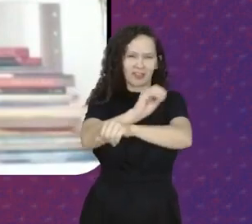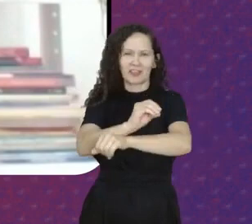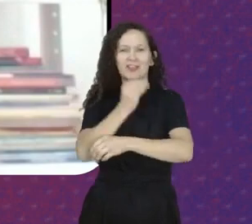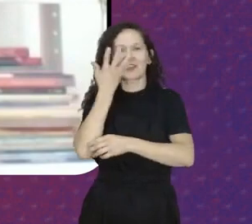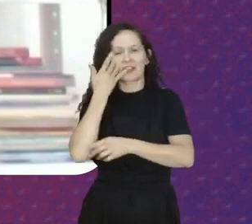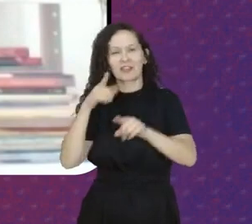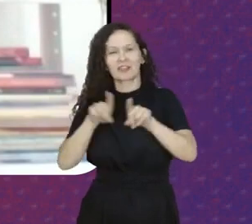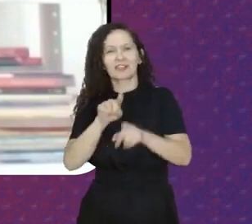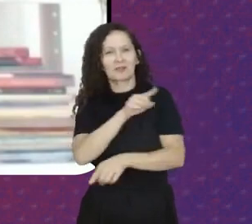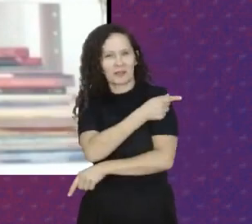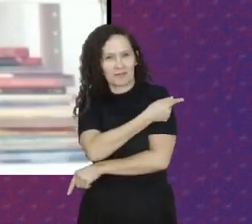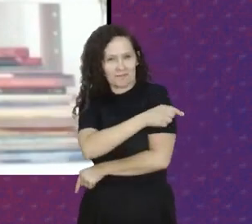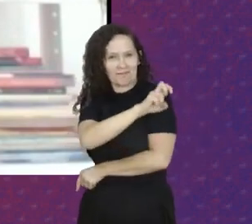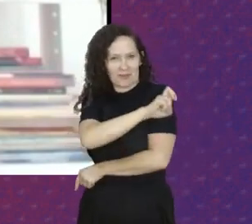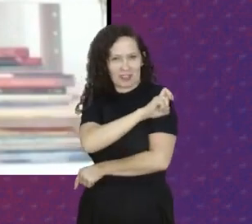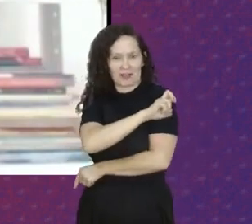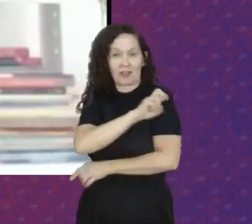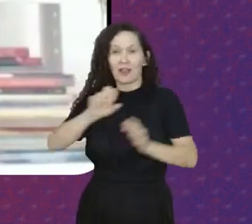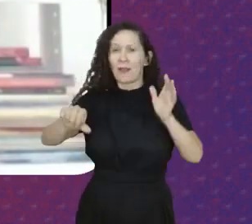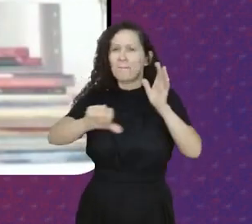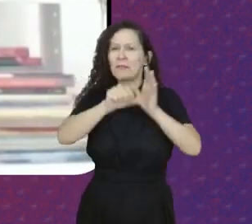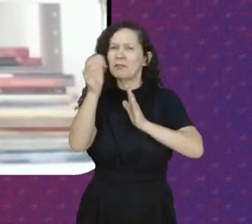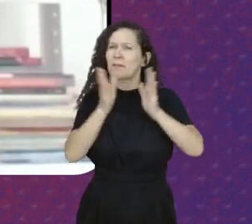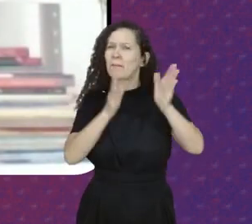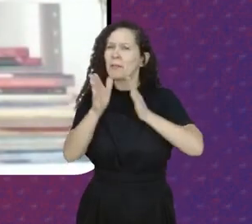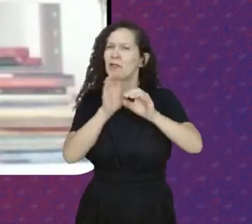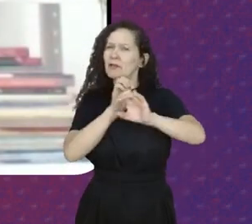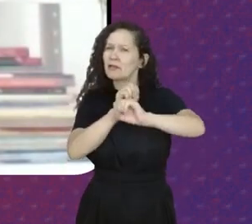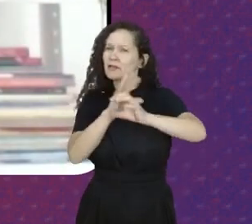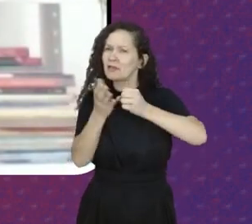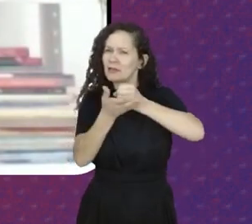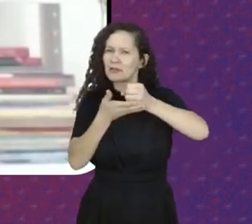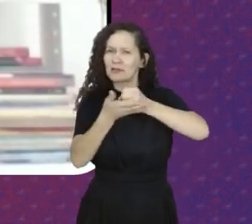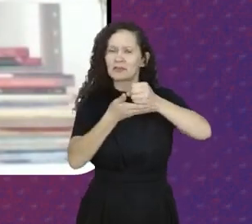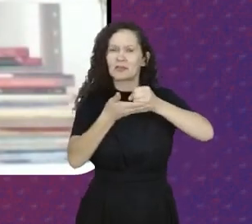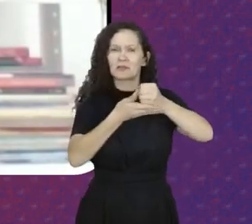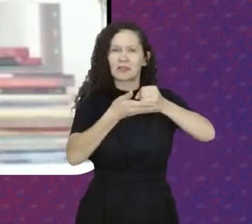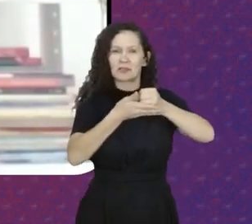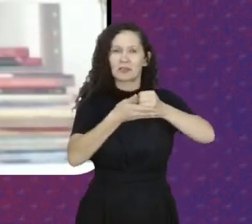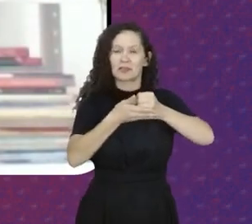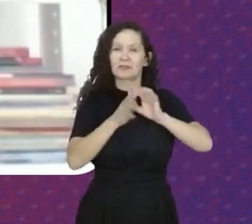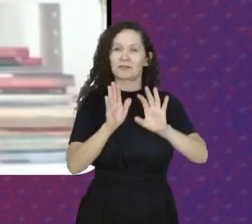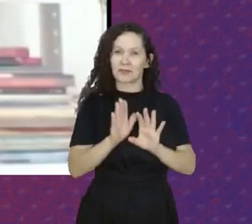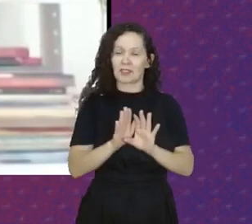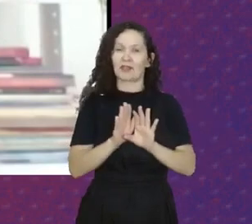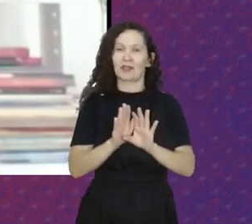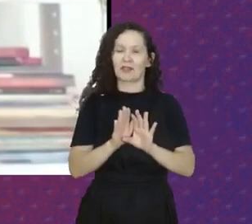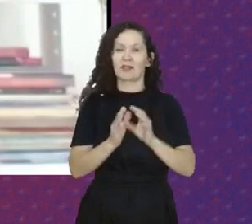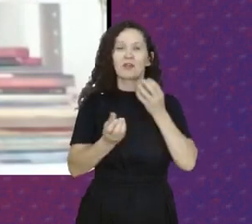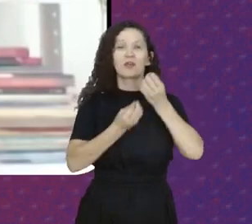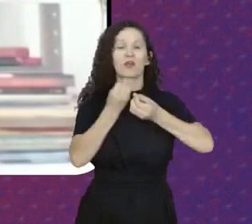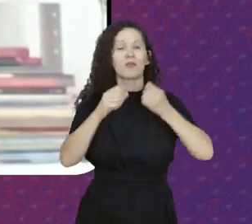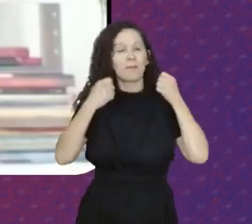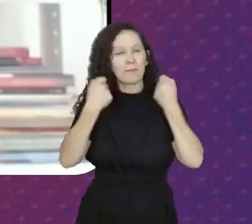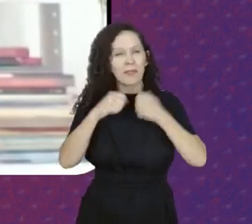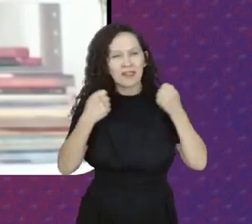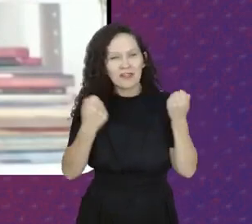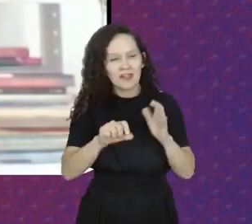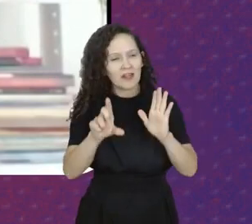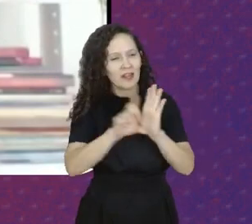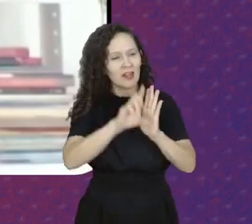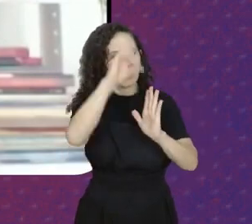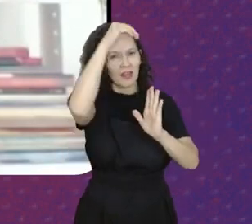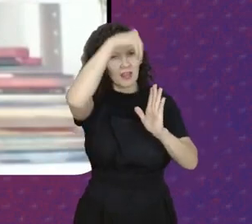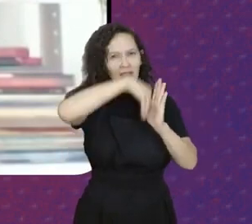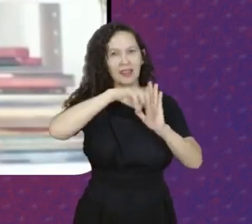pré-escolas. Ela é a primeira etapa da educação básica, então, cuja oferta tem que estar regulamentada